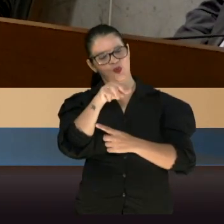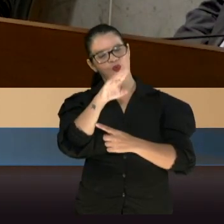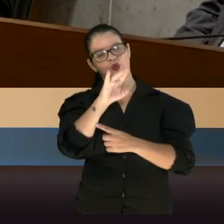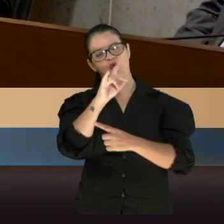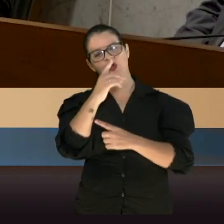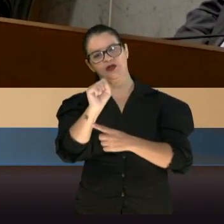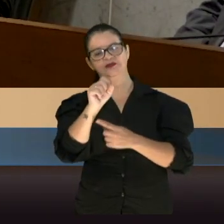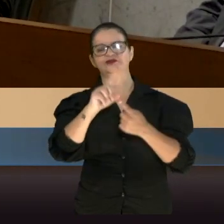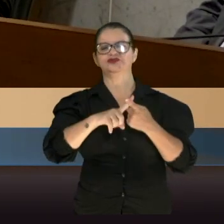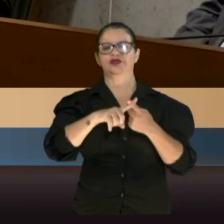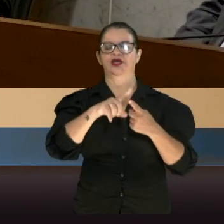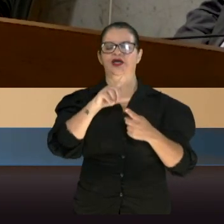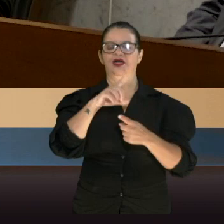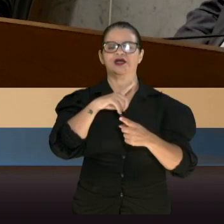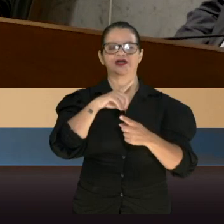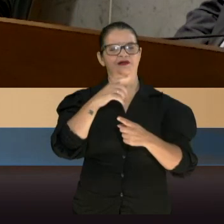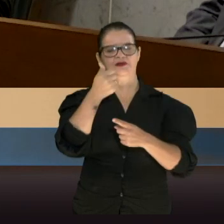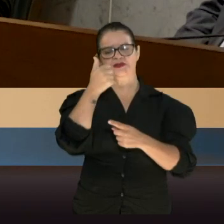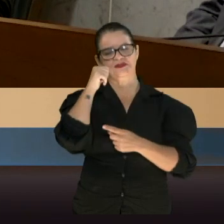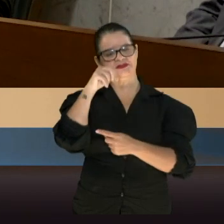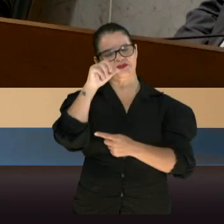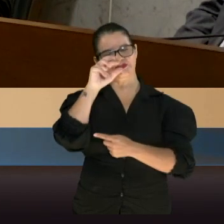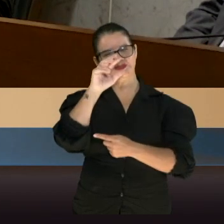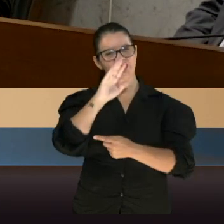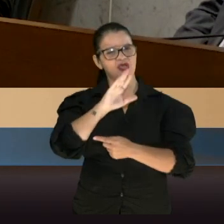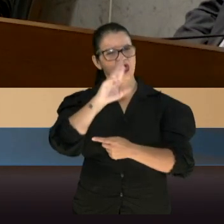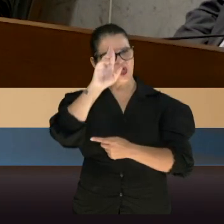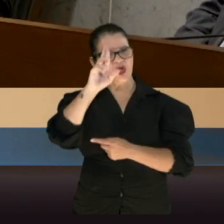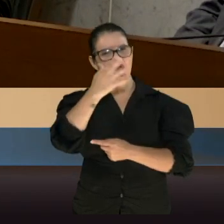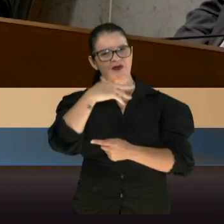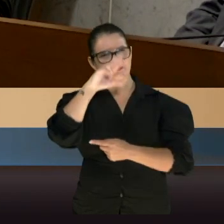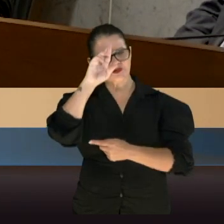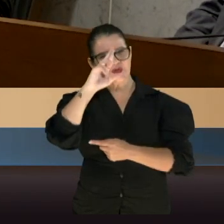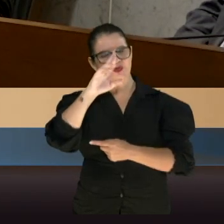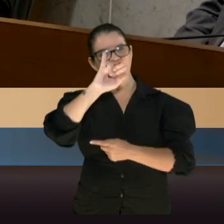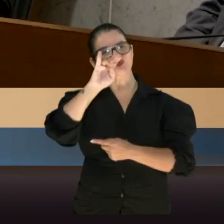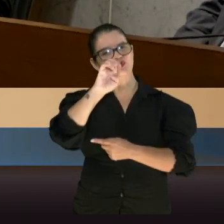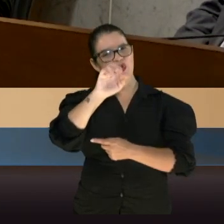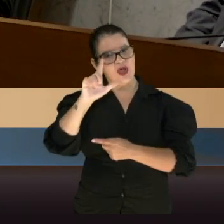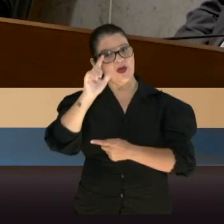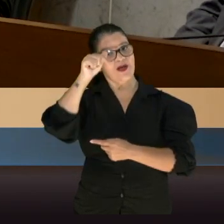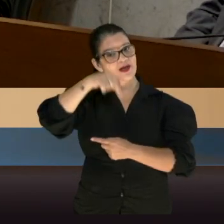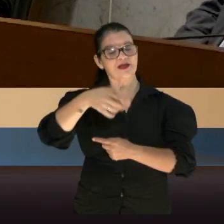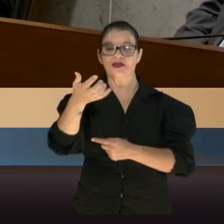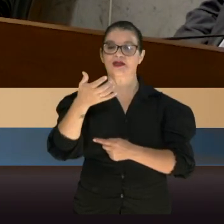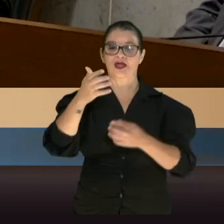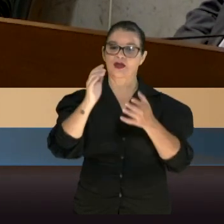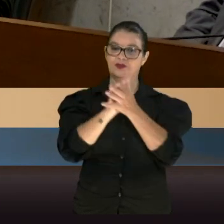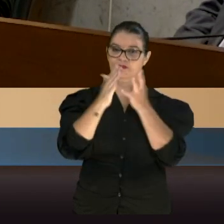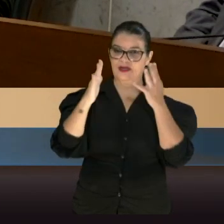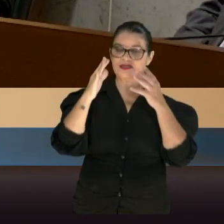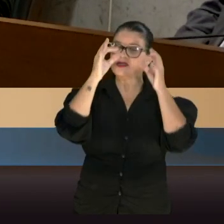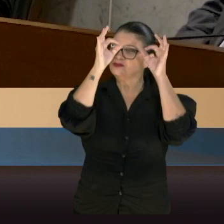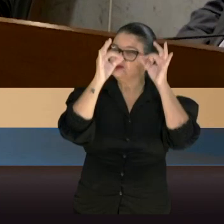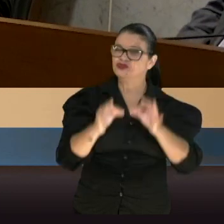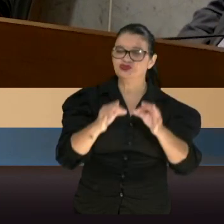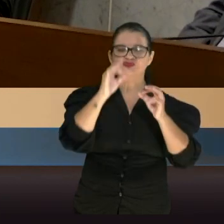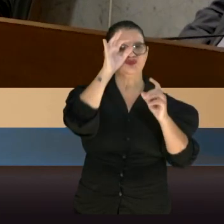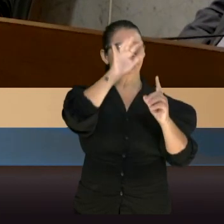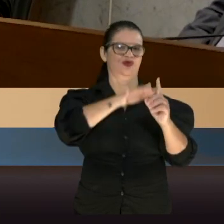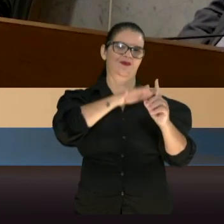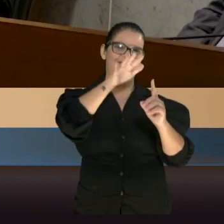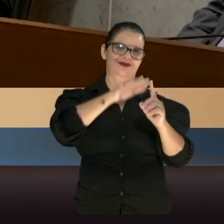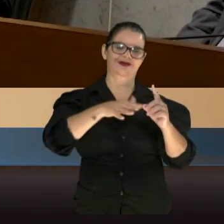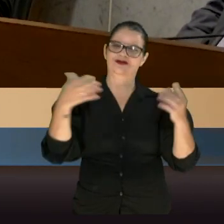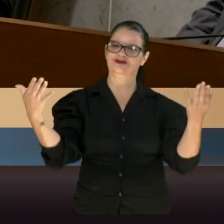senhores. Joel, quero aqui também lhe parabenizar por essa justa homenagem